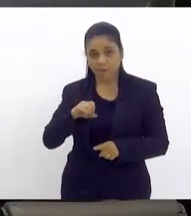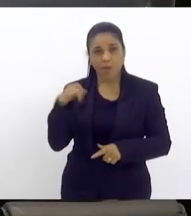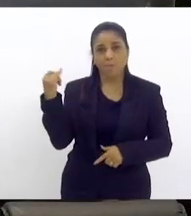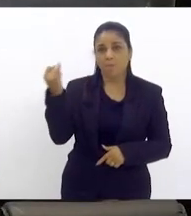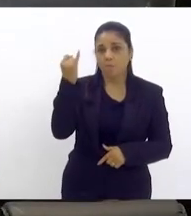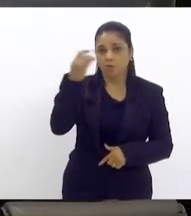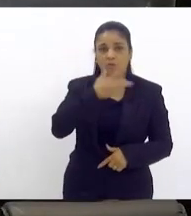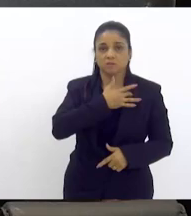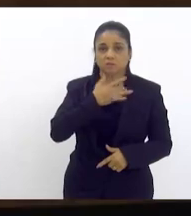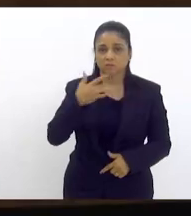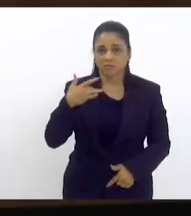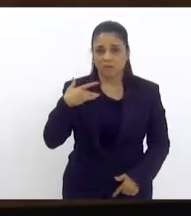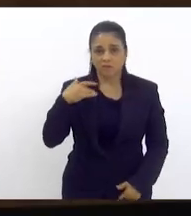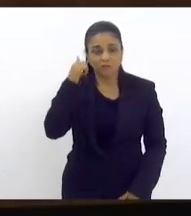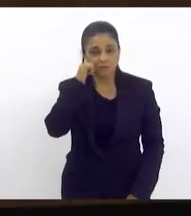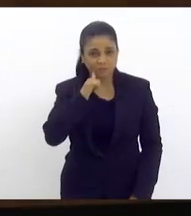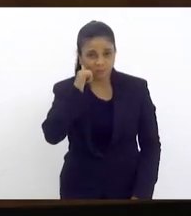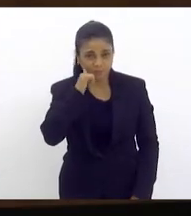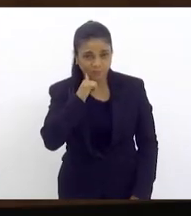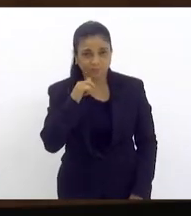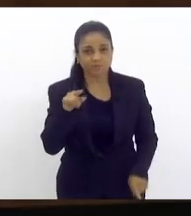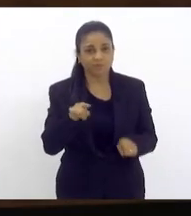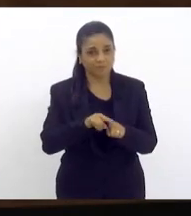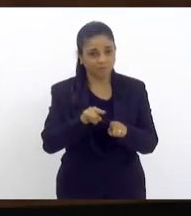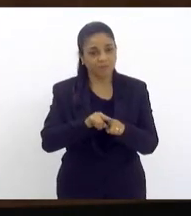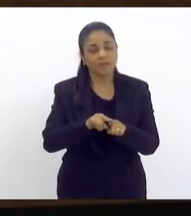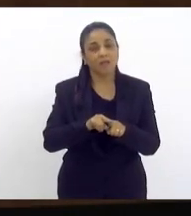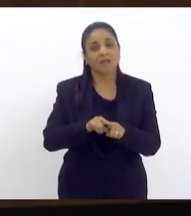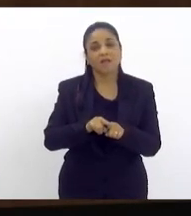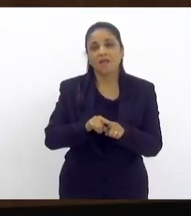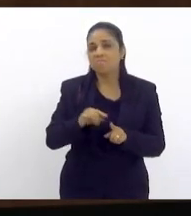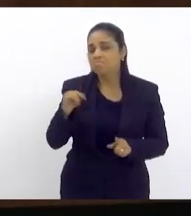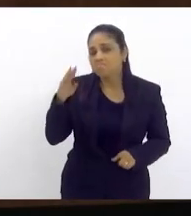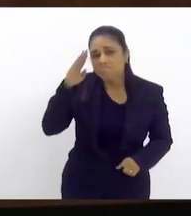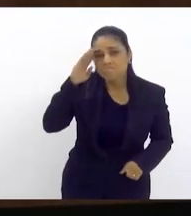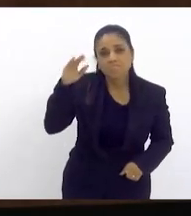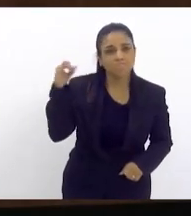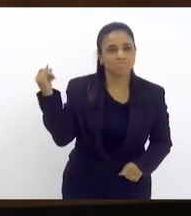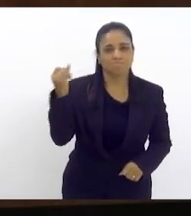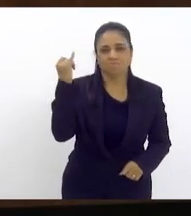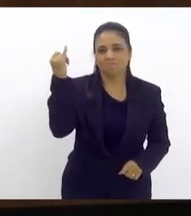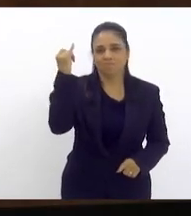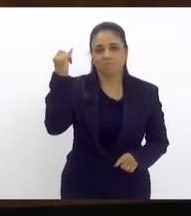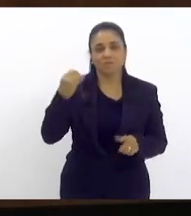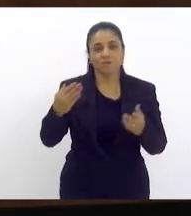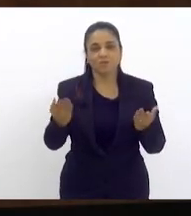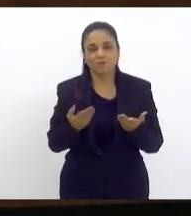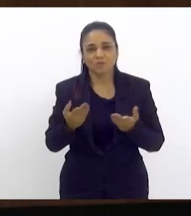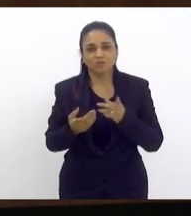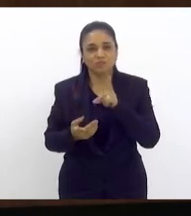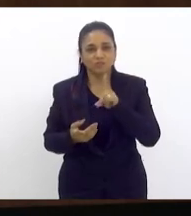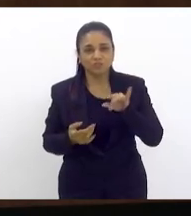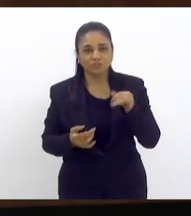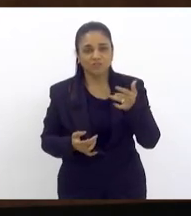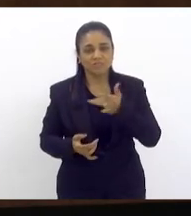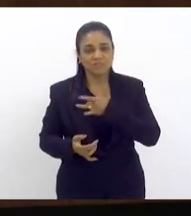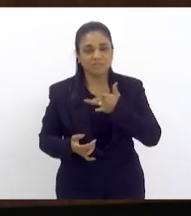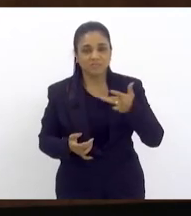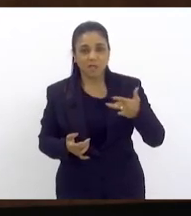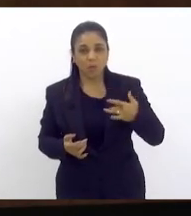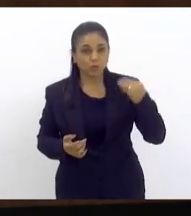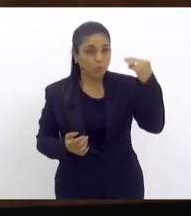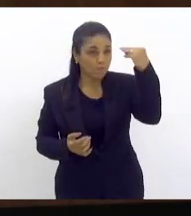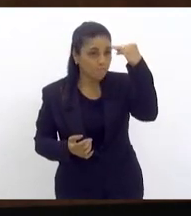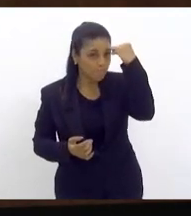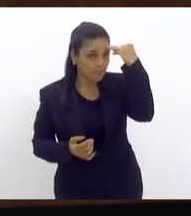vossa excelência lembrou aqui mas é fundamental a gente dizer que hoje é o dia mundial da saúde mental